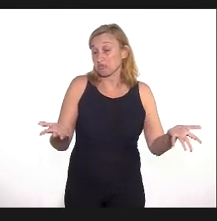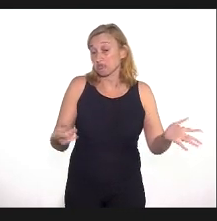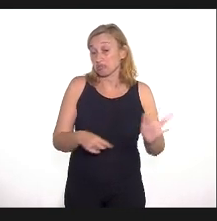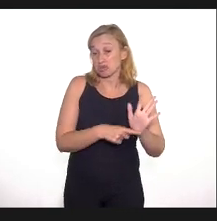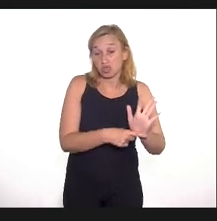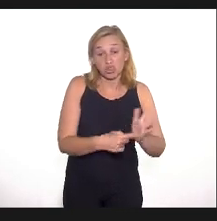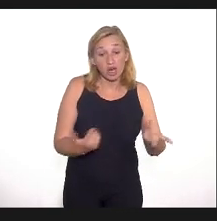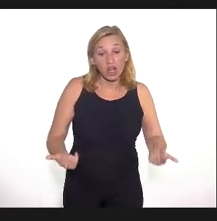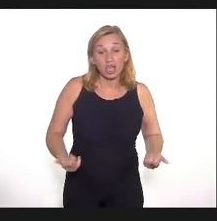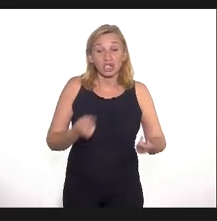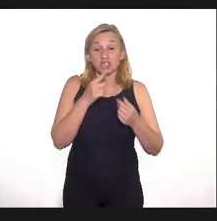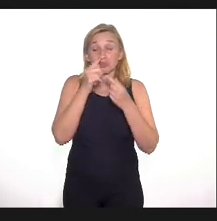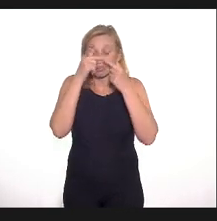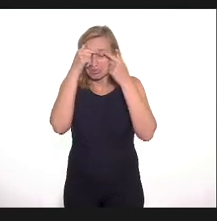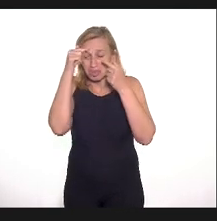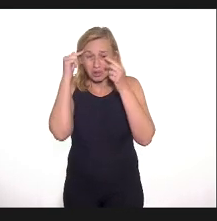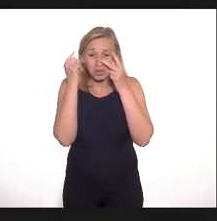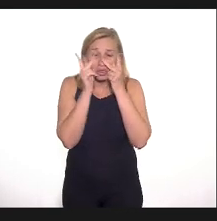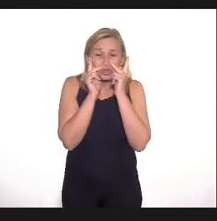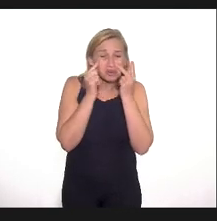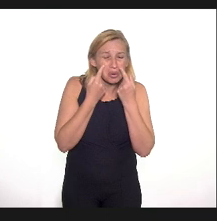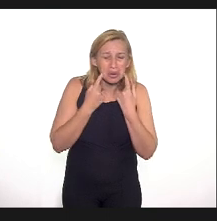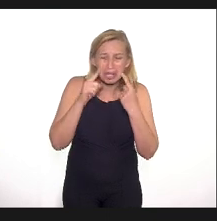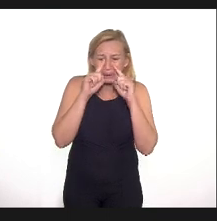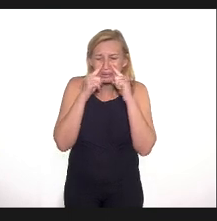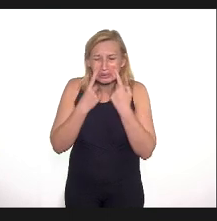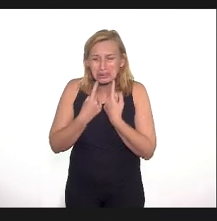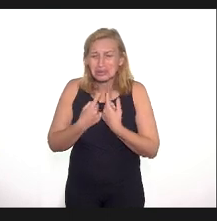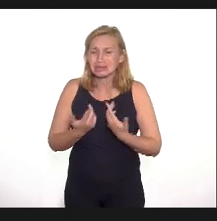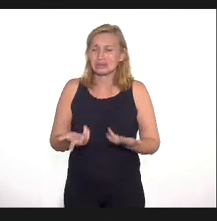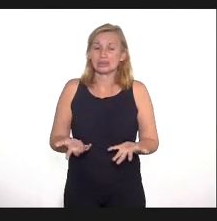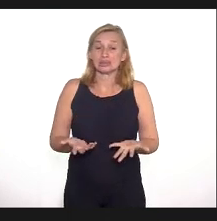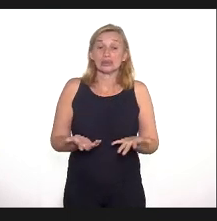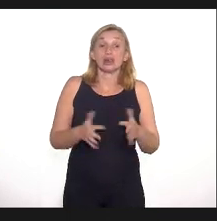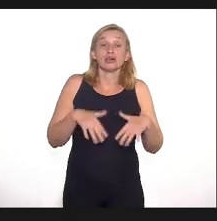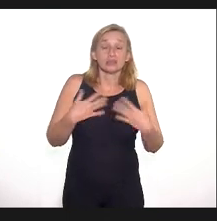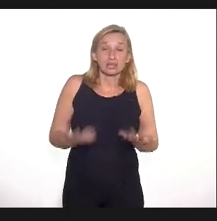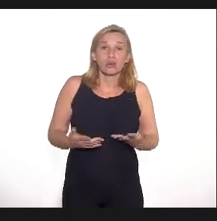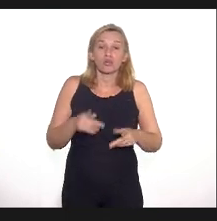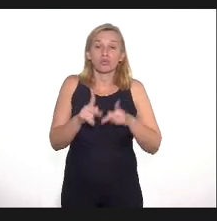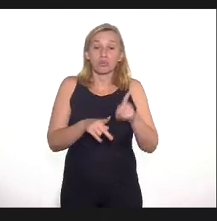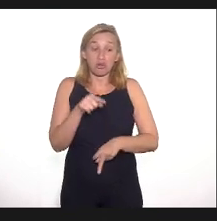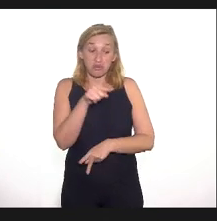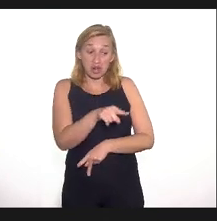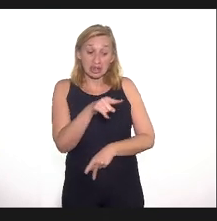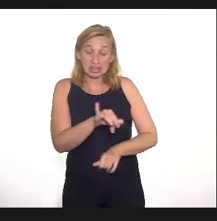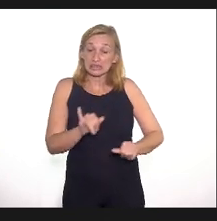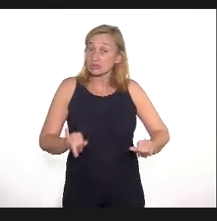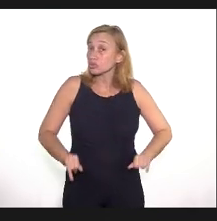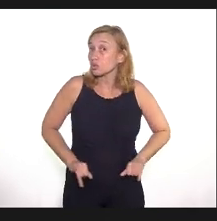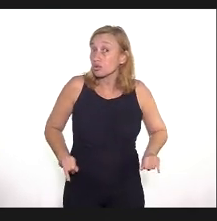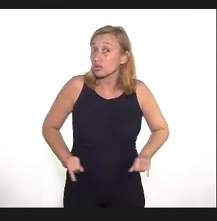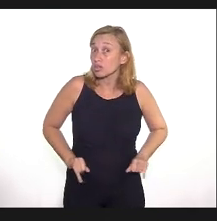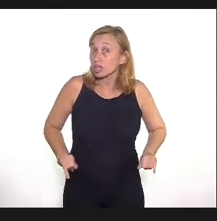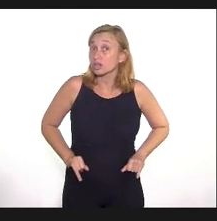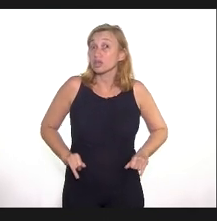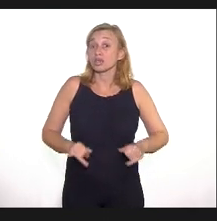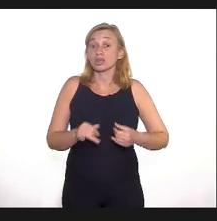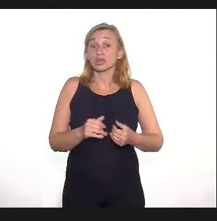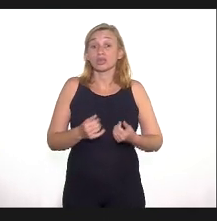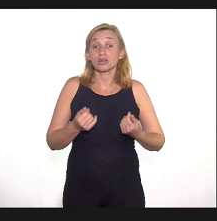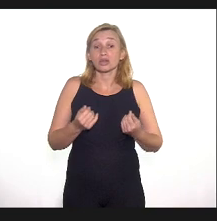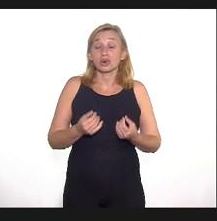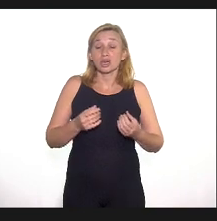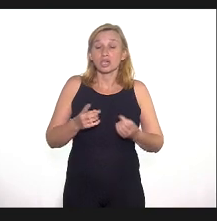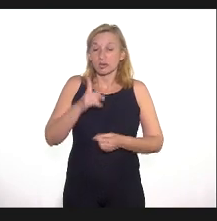as pessoas chorando, num desespero só, né? Então, a população ali está muito mobilizada para que o